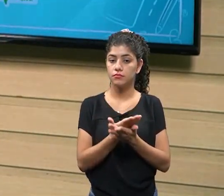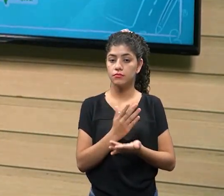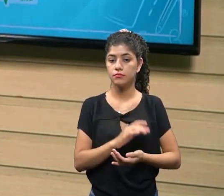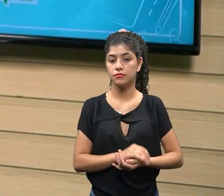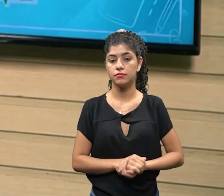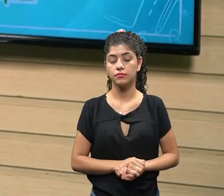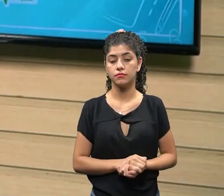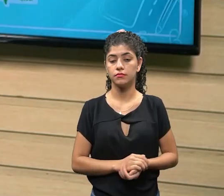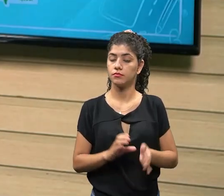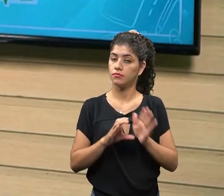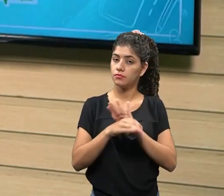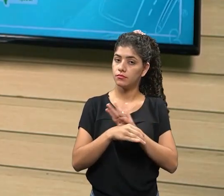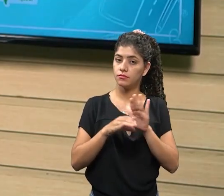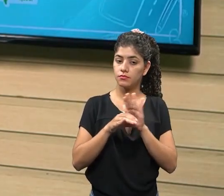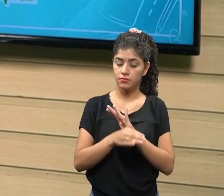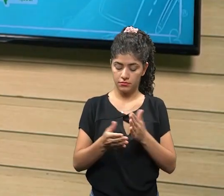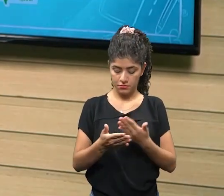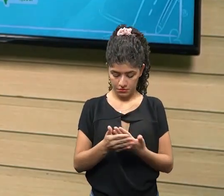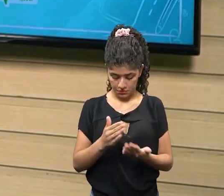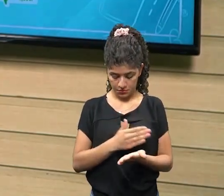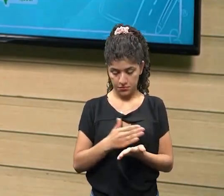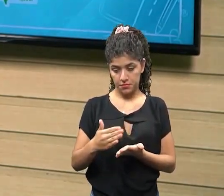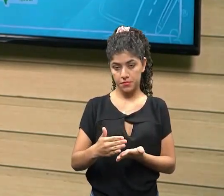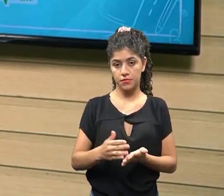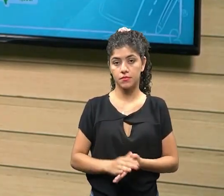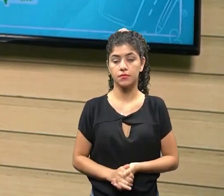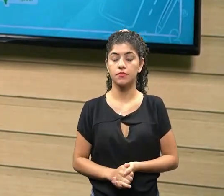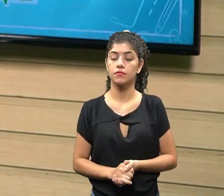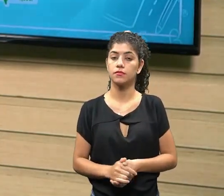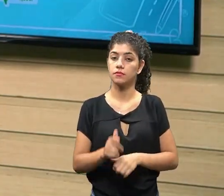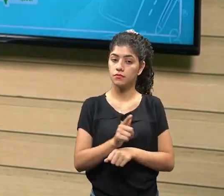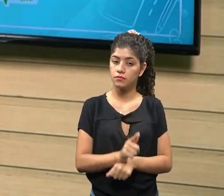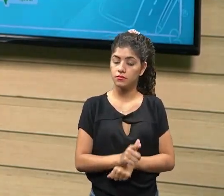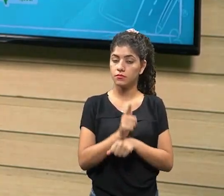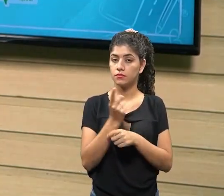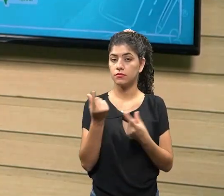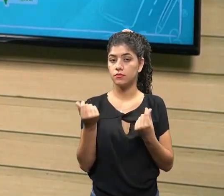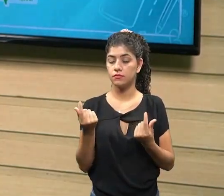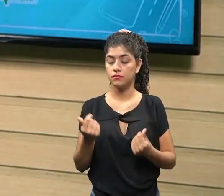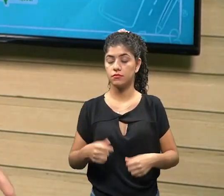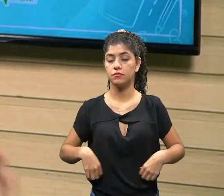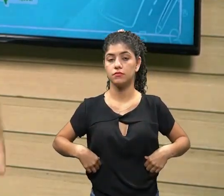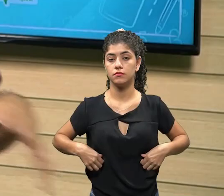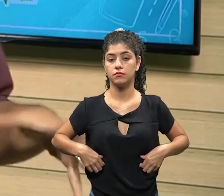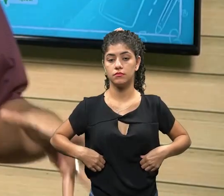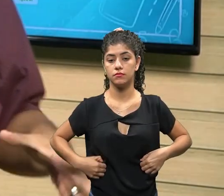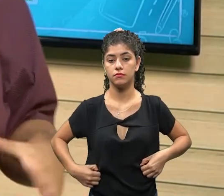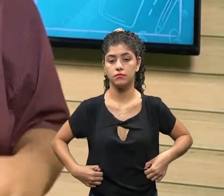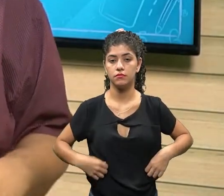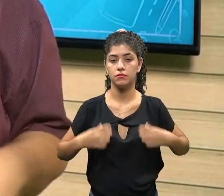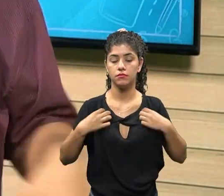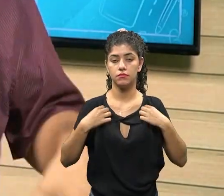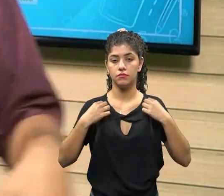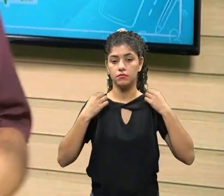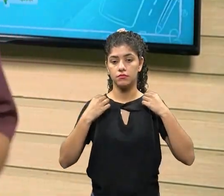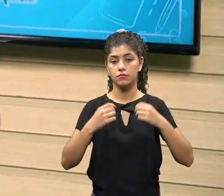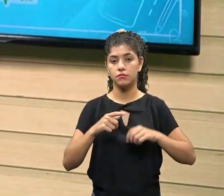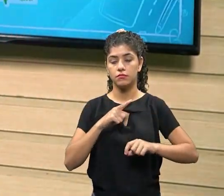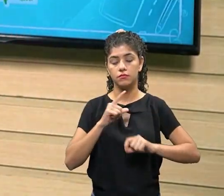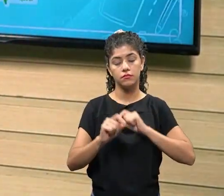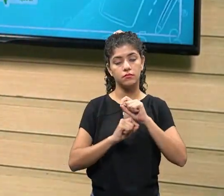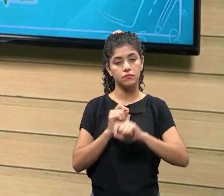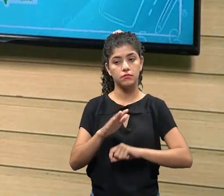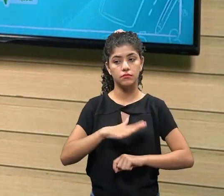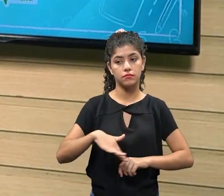dos conceitos iniciais de gestão financeira, né? Aí nós vamos entrar literalmente mergulhar nesse